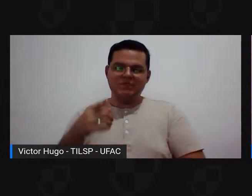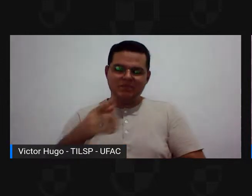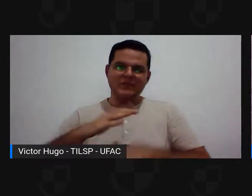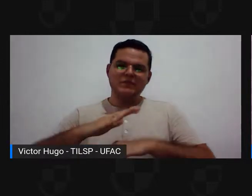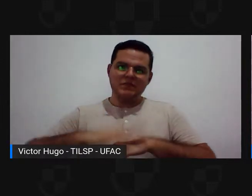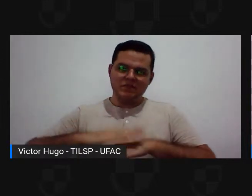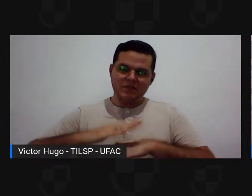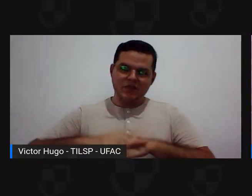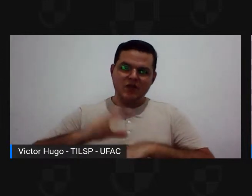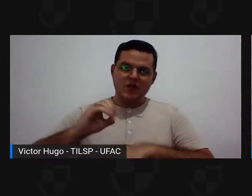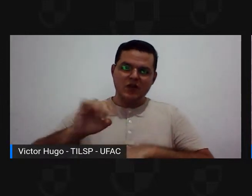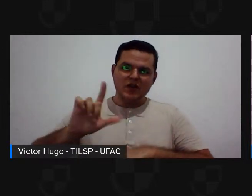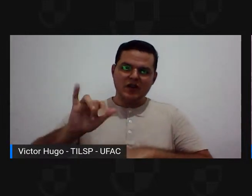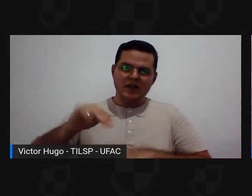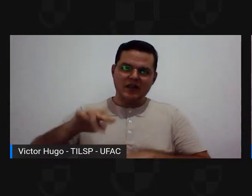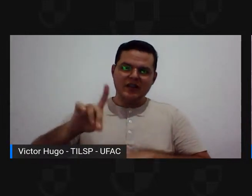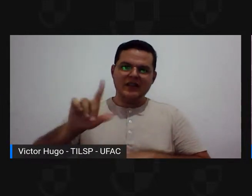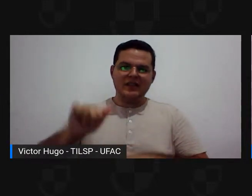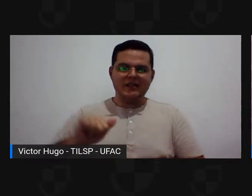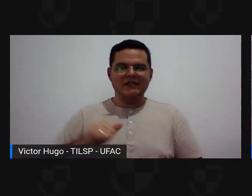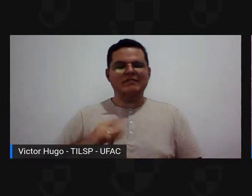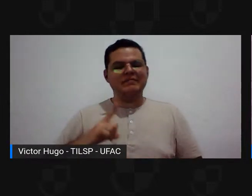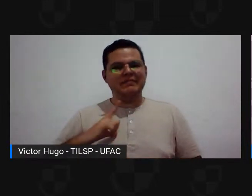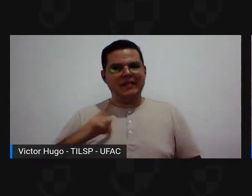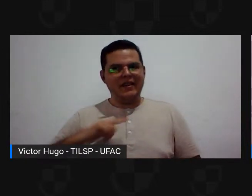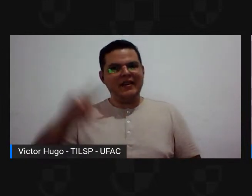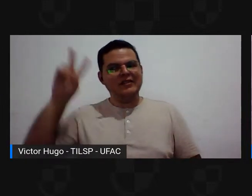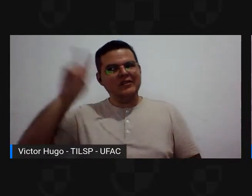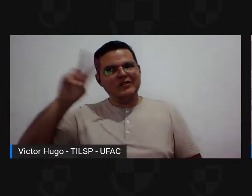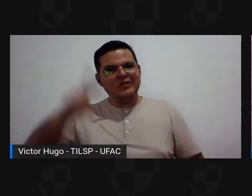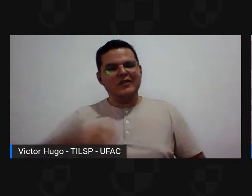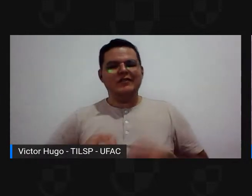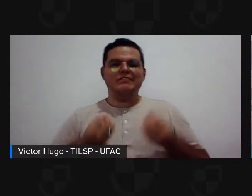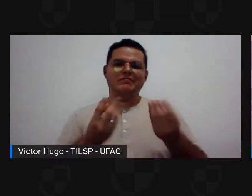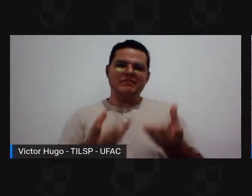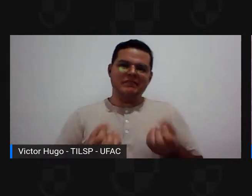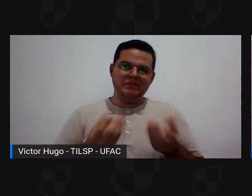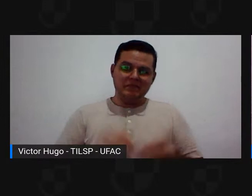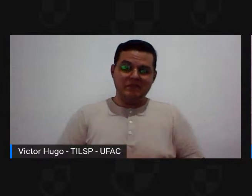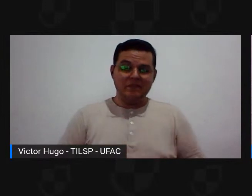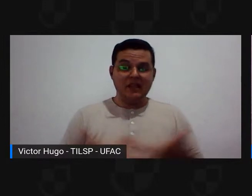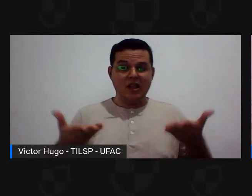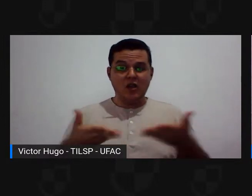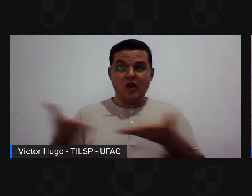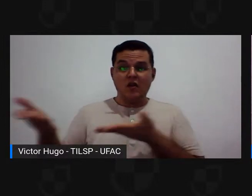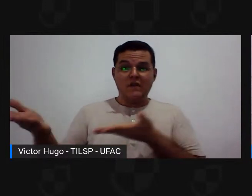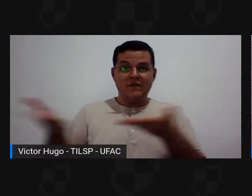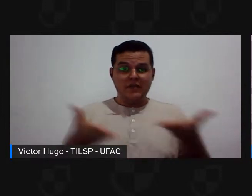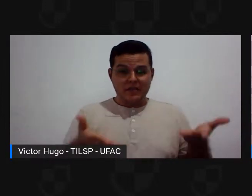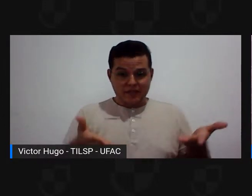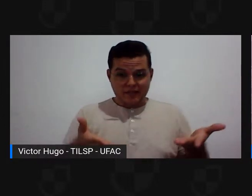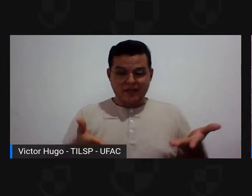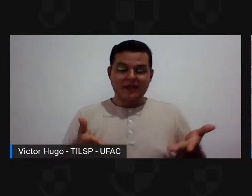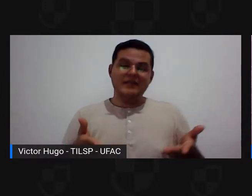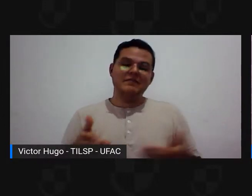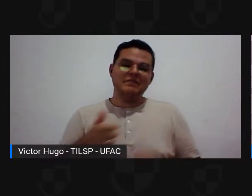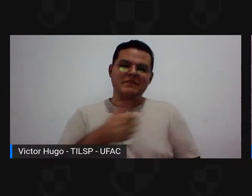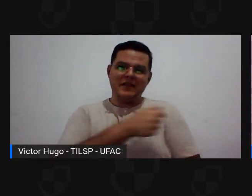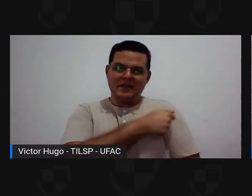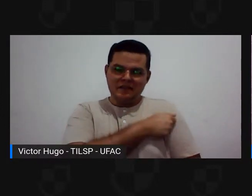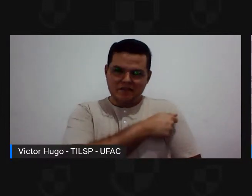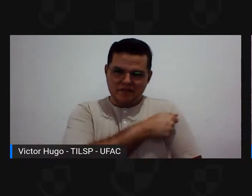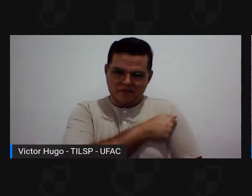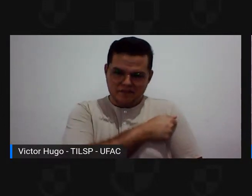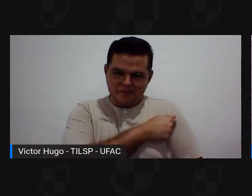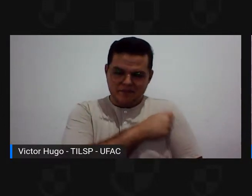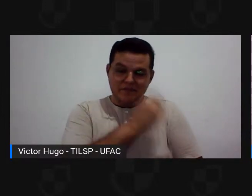convidar a outra colega que foi orientando da professora Olinda, que nós estamos em família, né? A